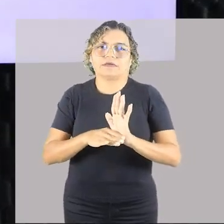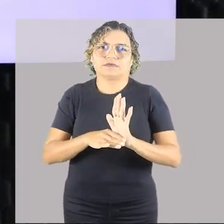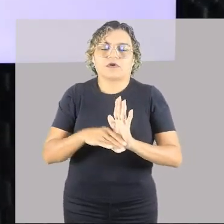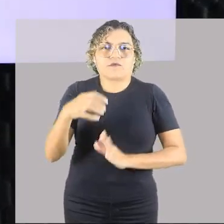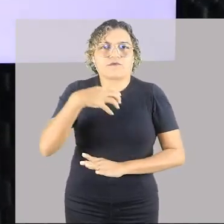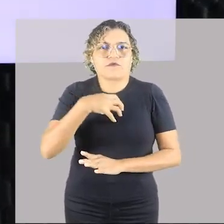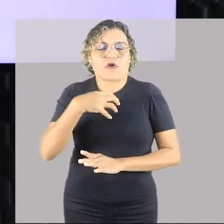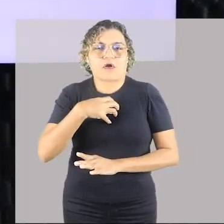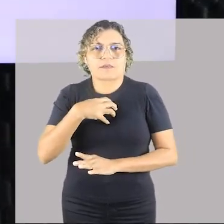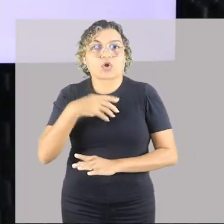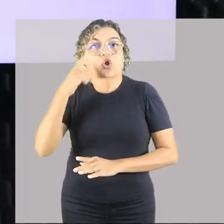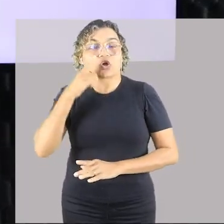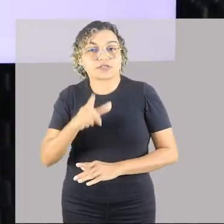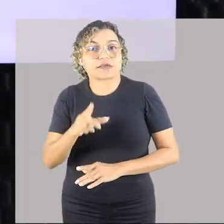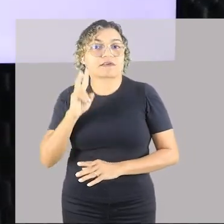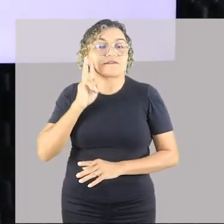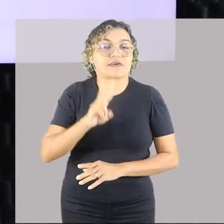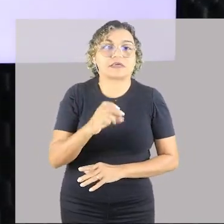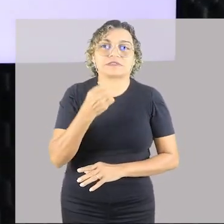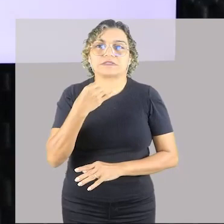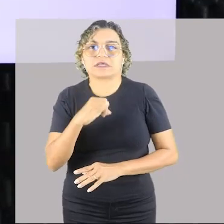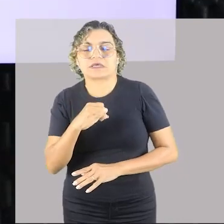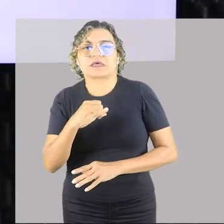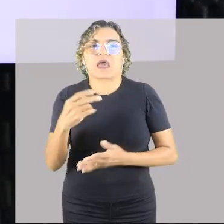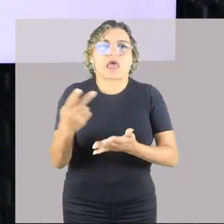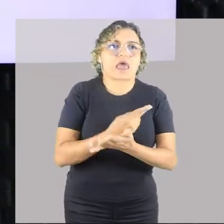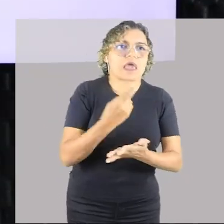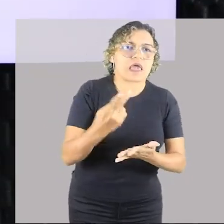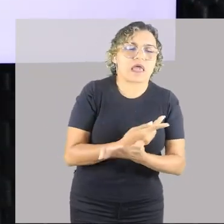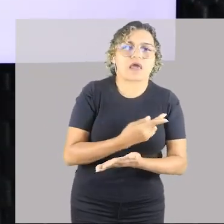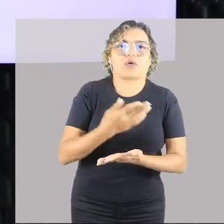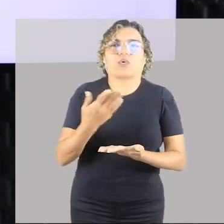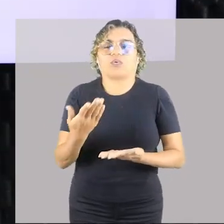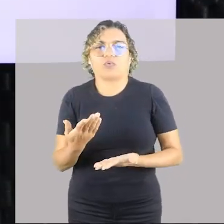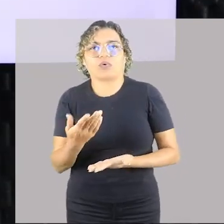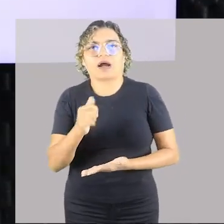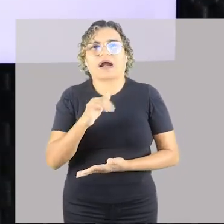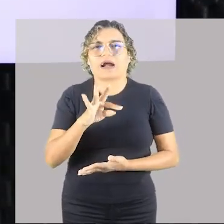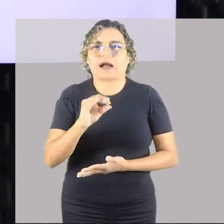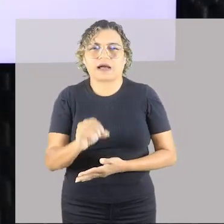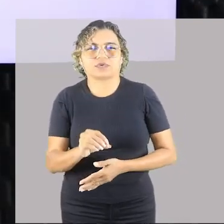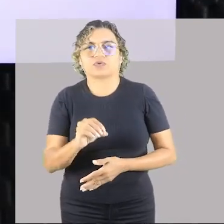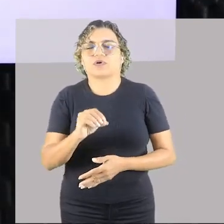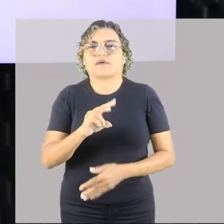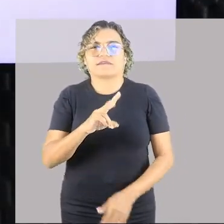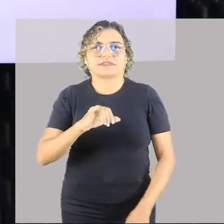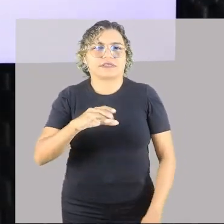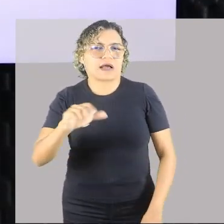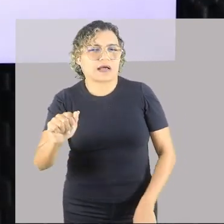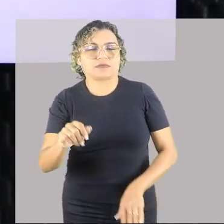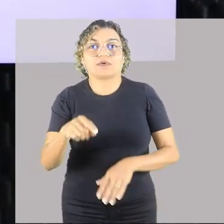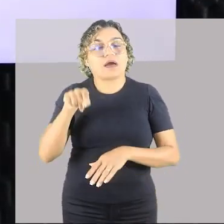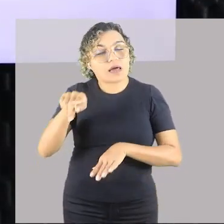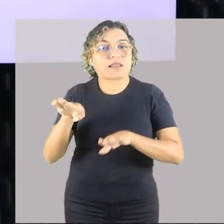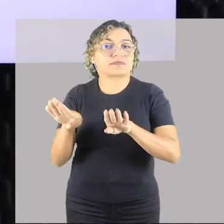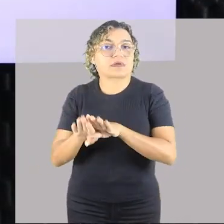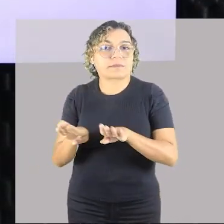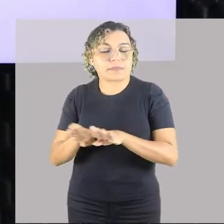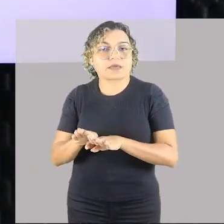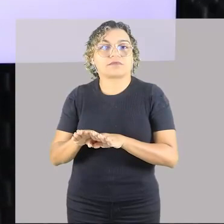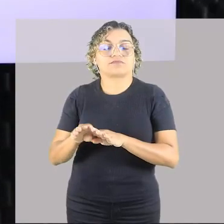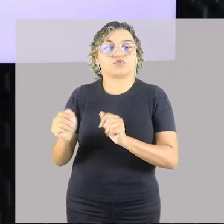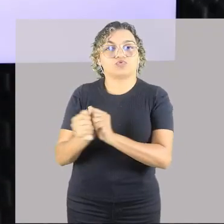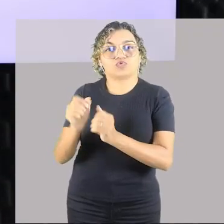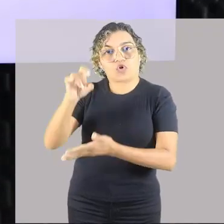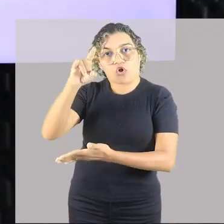funcionamento, ela consegue olhar se tem alguma coisa, algum ato ilícito, com algum ato viciado, algo que precisa ser averiguado, e ela mesma,